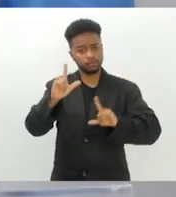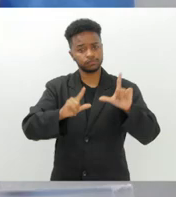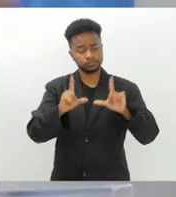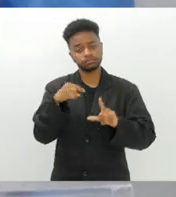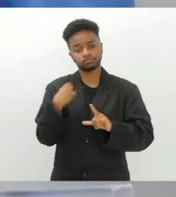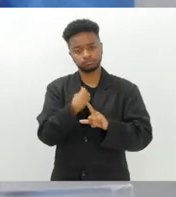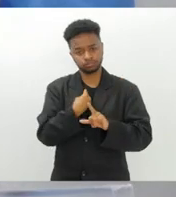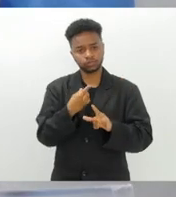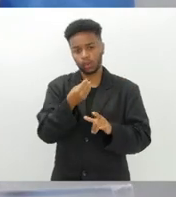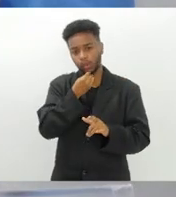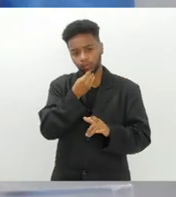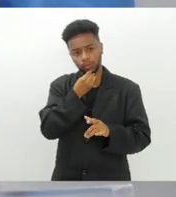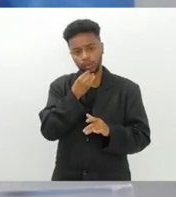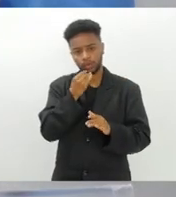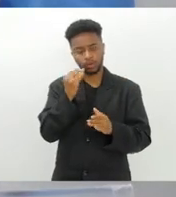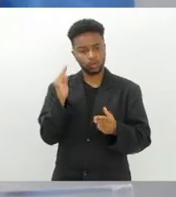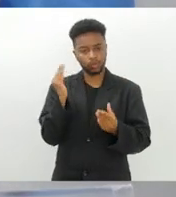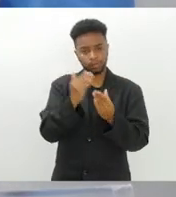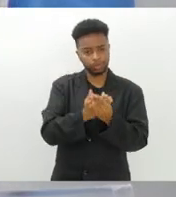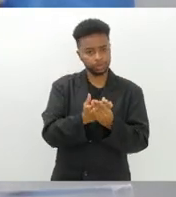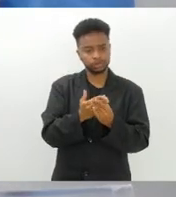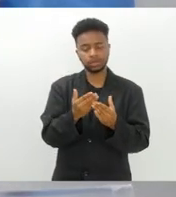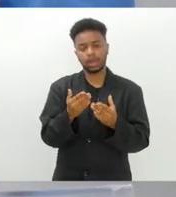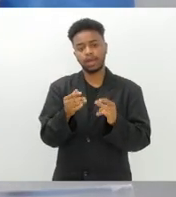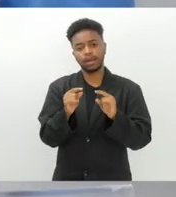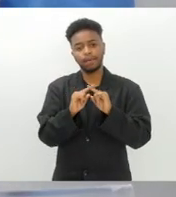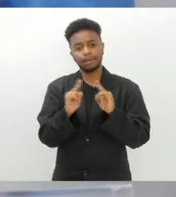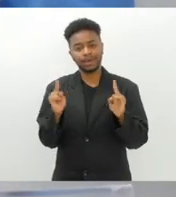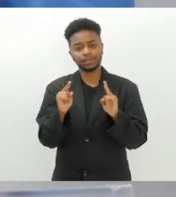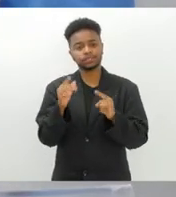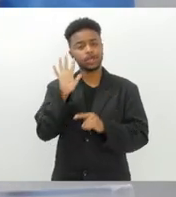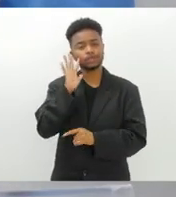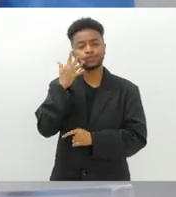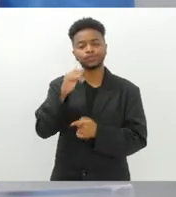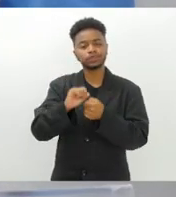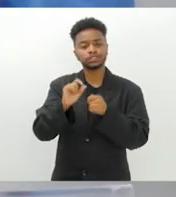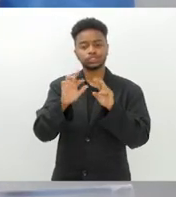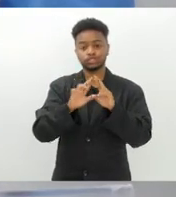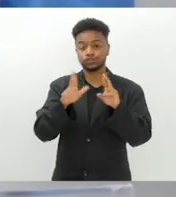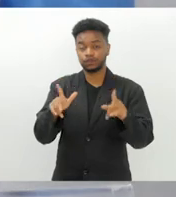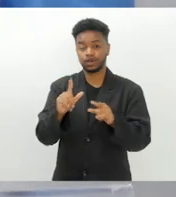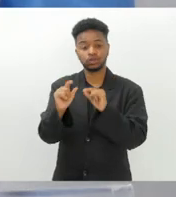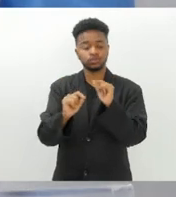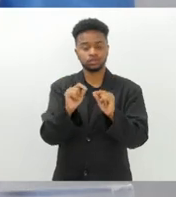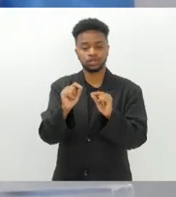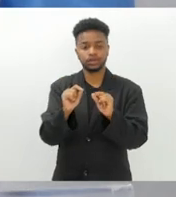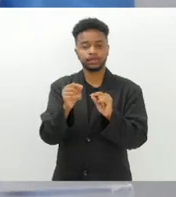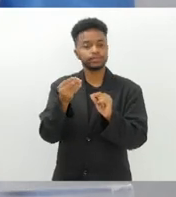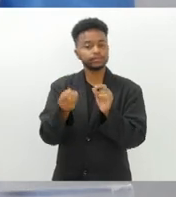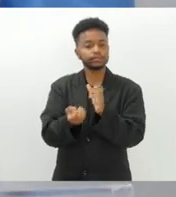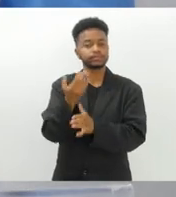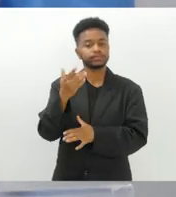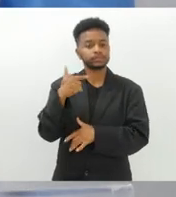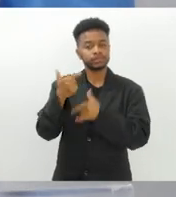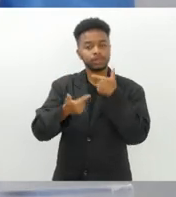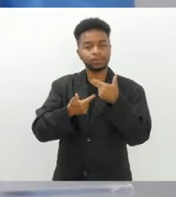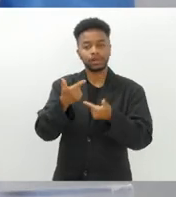na DECRAD, o processo está correndo, mas a gente resolveu fazer uma coisa diferente, fazer um trabalho com eles para